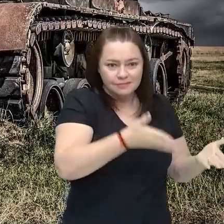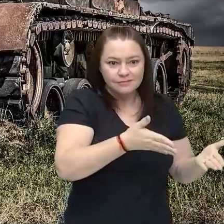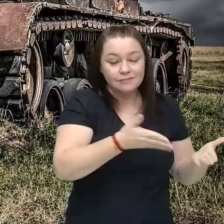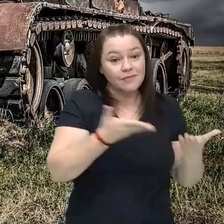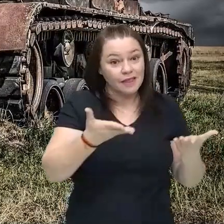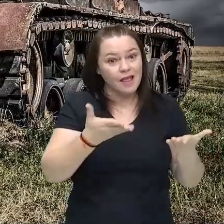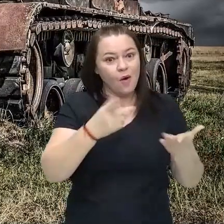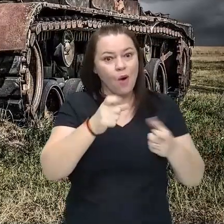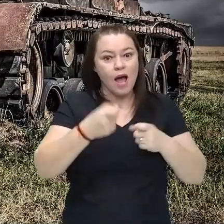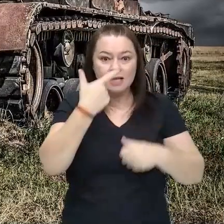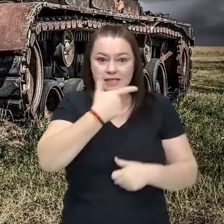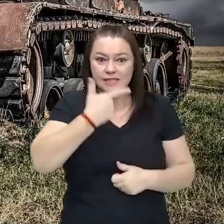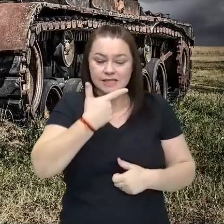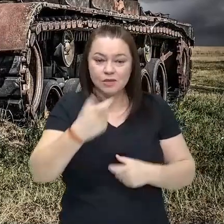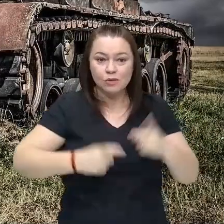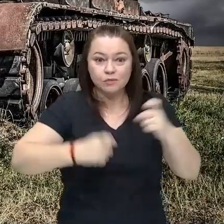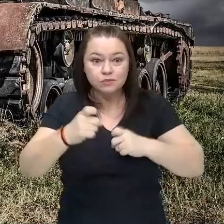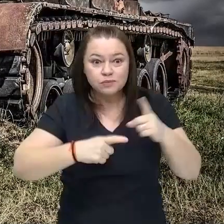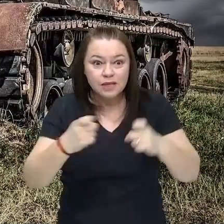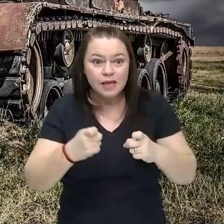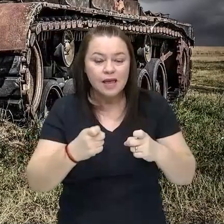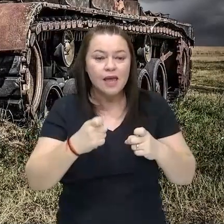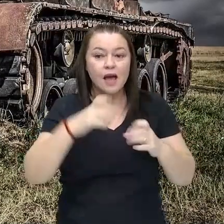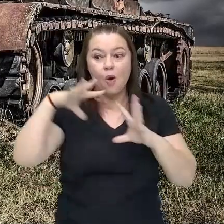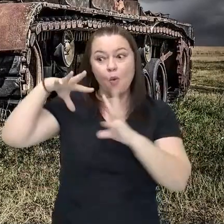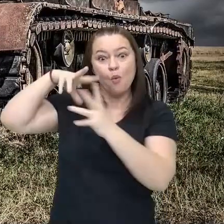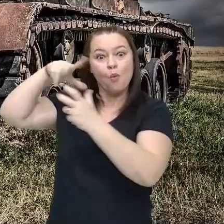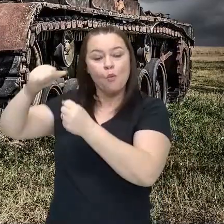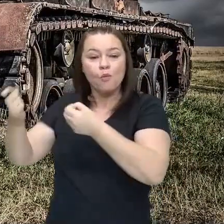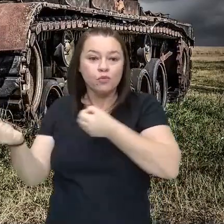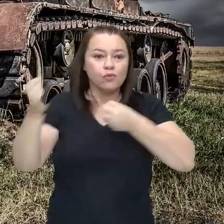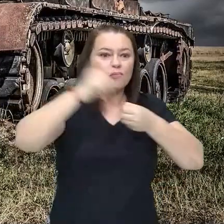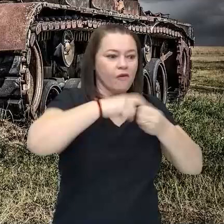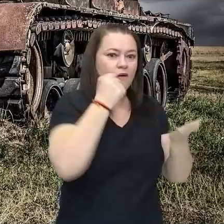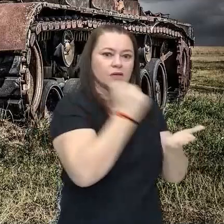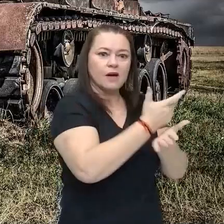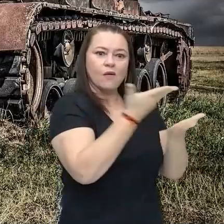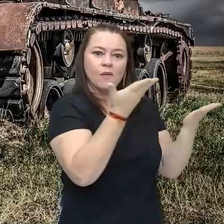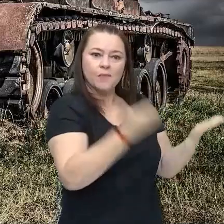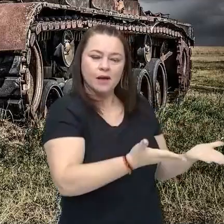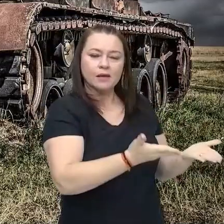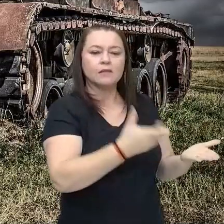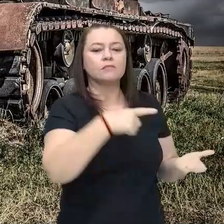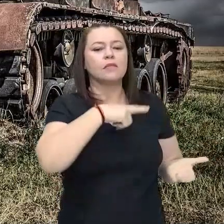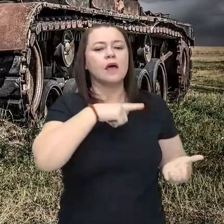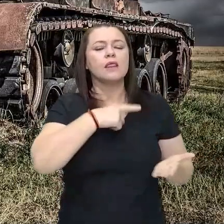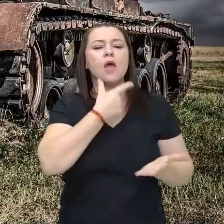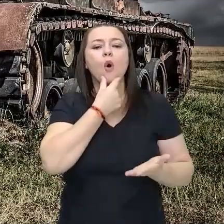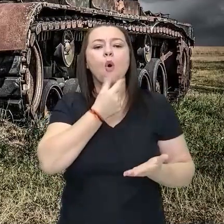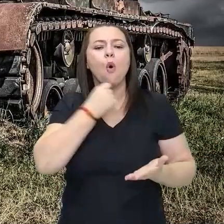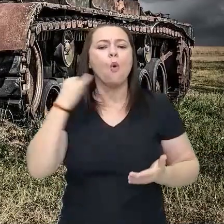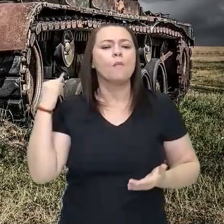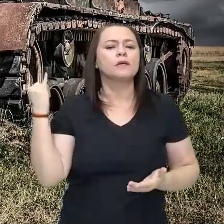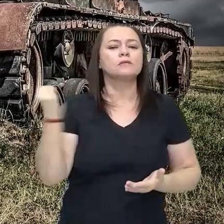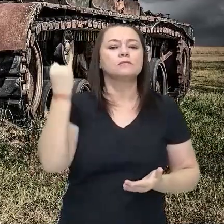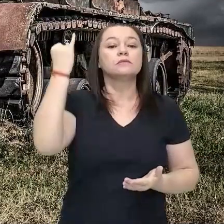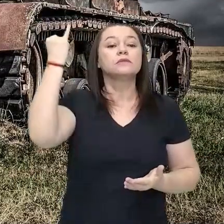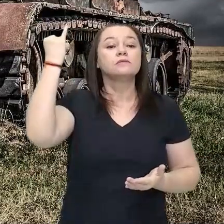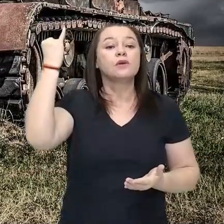exatamente isso, que o látex volte a ser procurado no nosso estado. E aí surgem figuras de homens importantes, homens esses